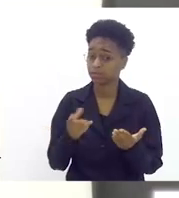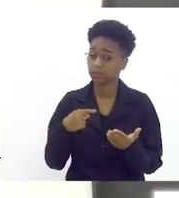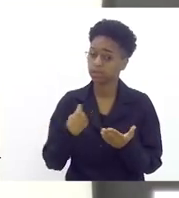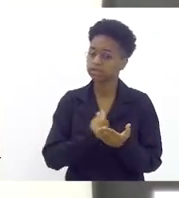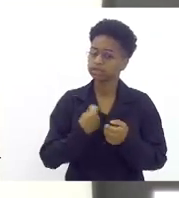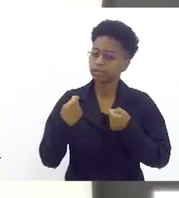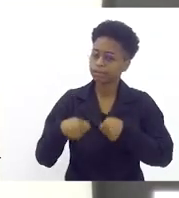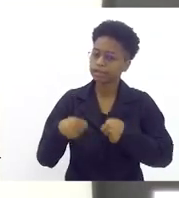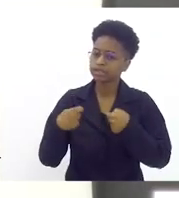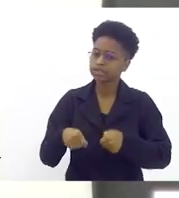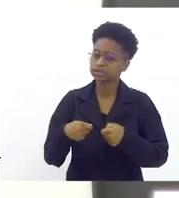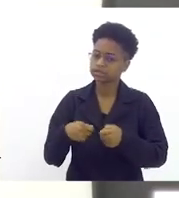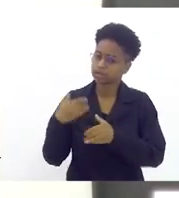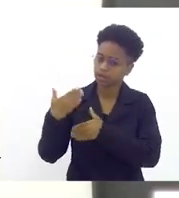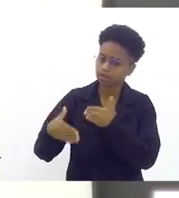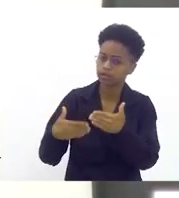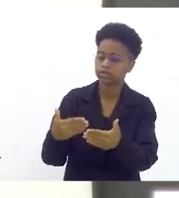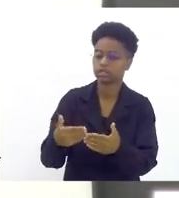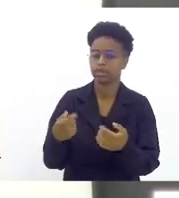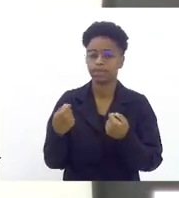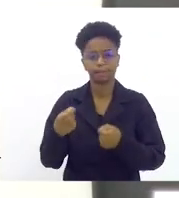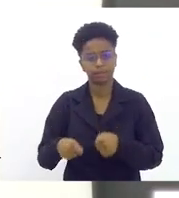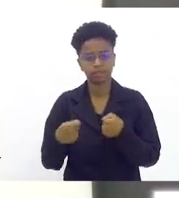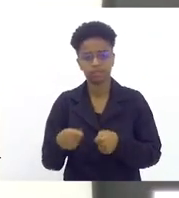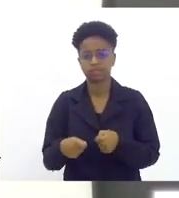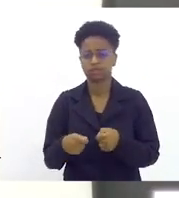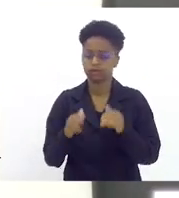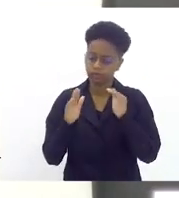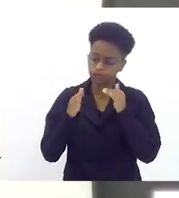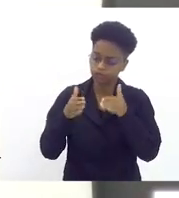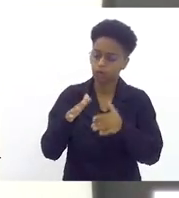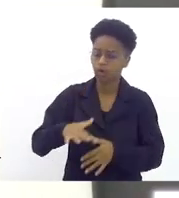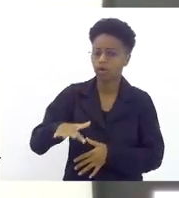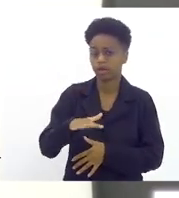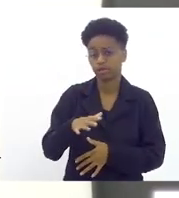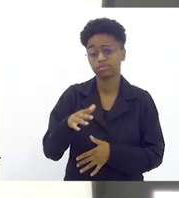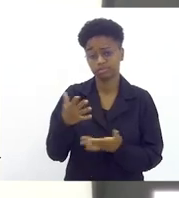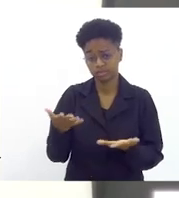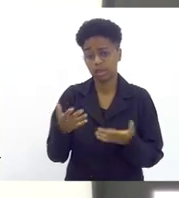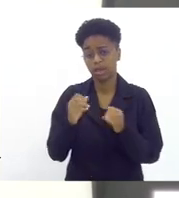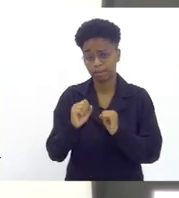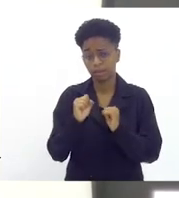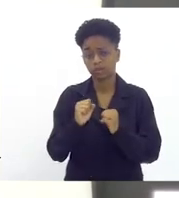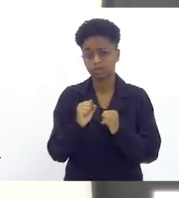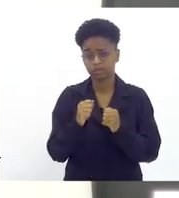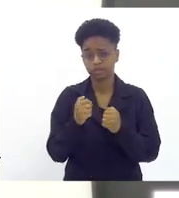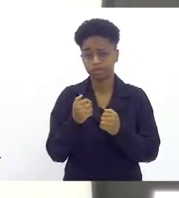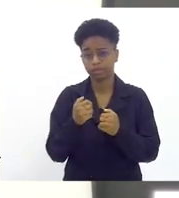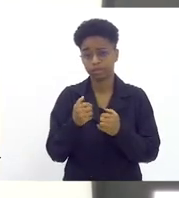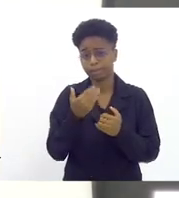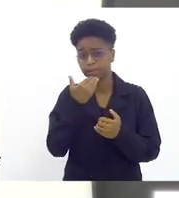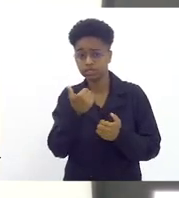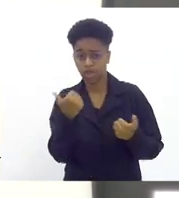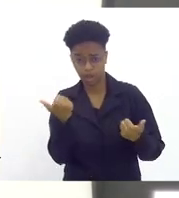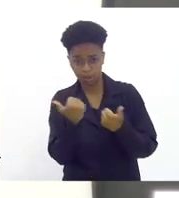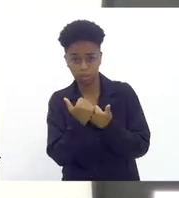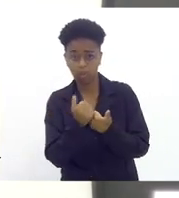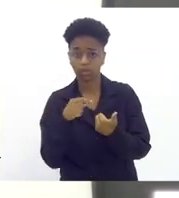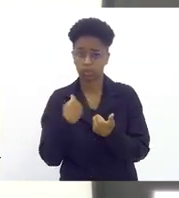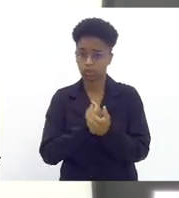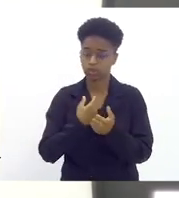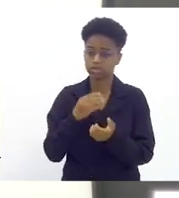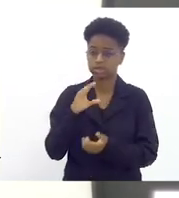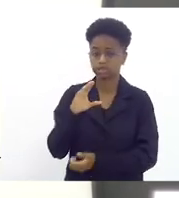precisa estar avançando nesse sentido, e aí contem com a CTB, né, com a nossa